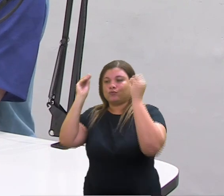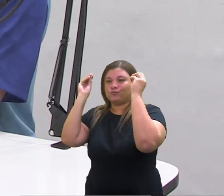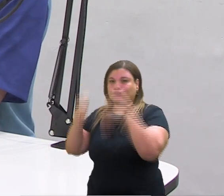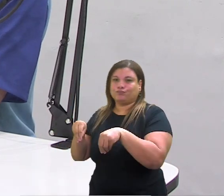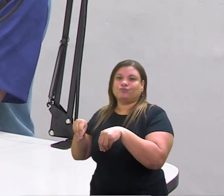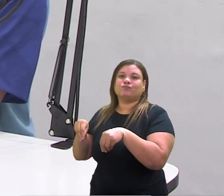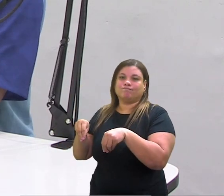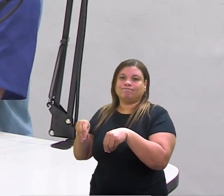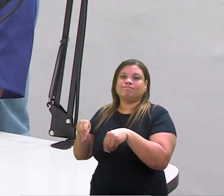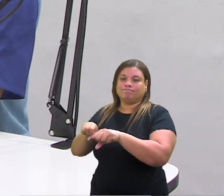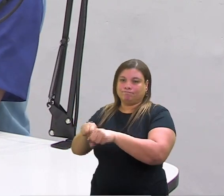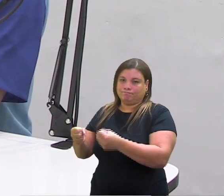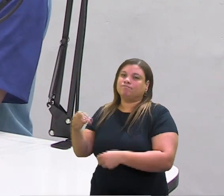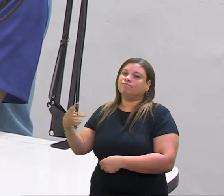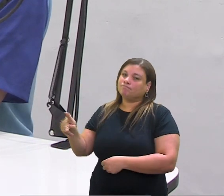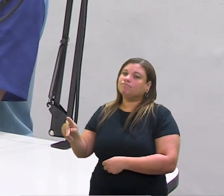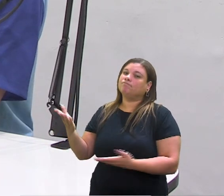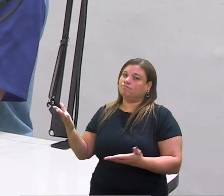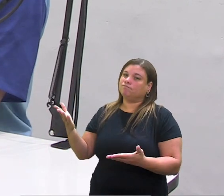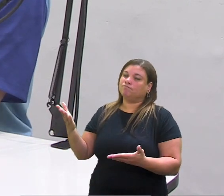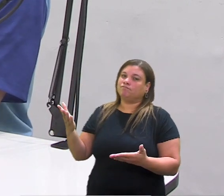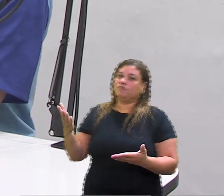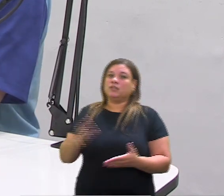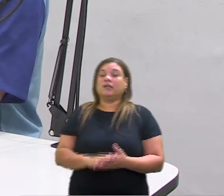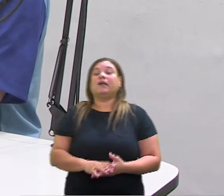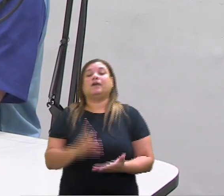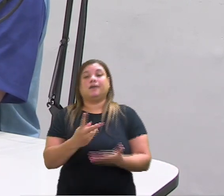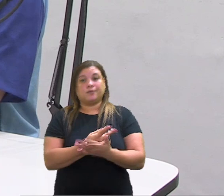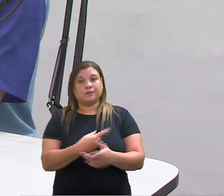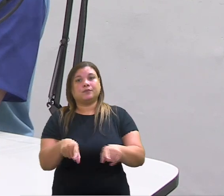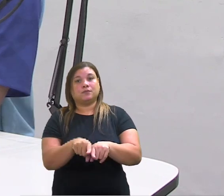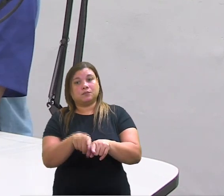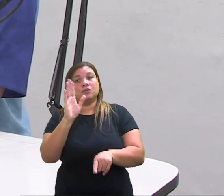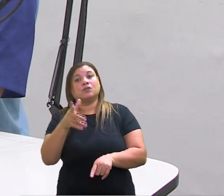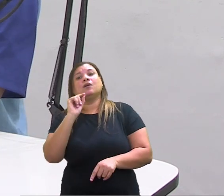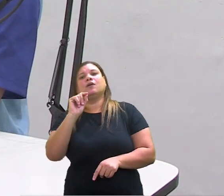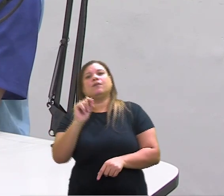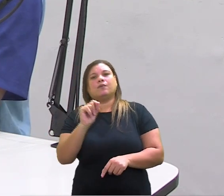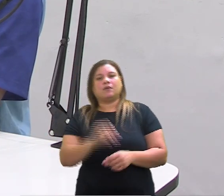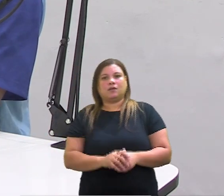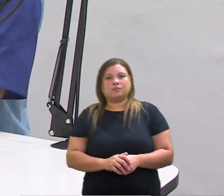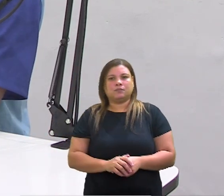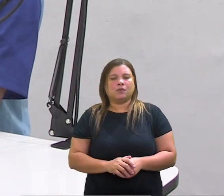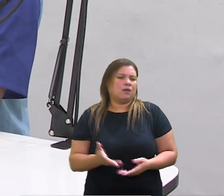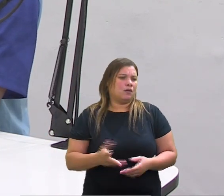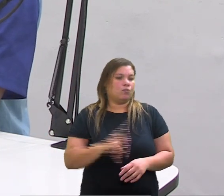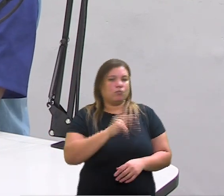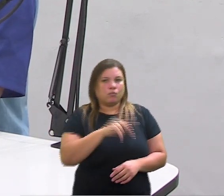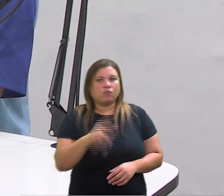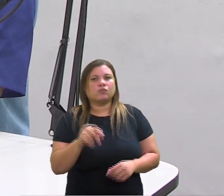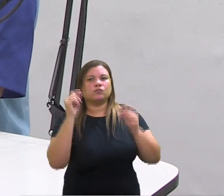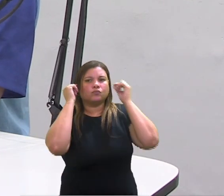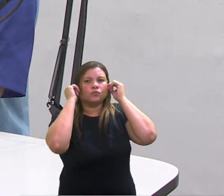que a aula dela não prestava porque ele não pôde usar o fone dentro de uma sala, não é errado. Chamar